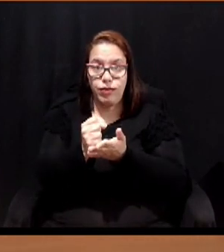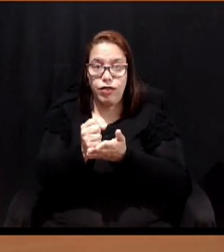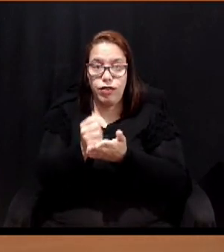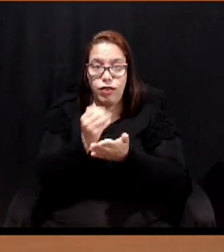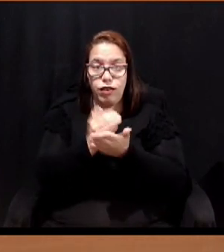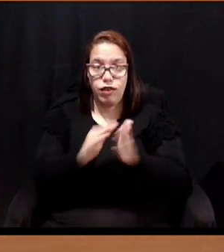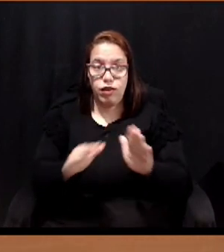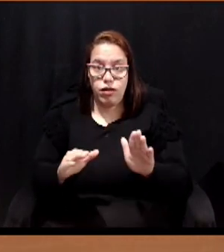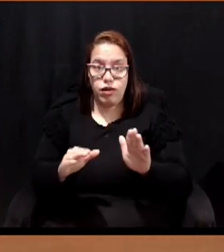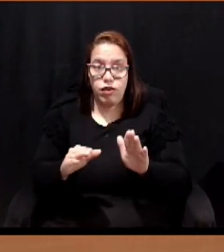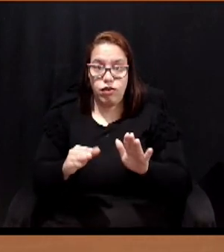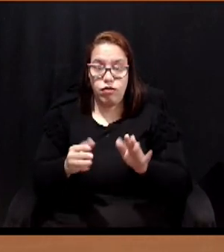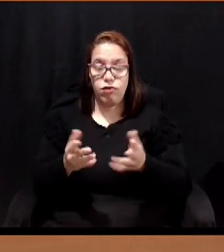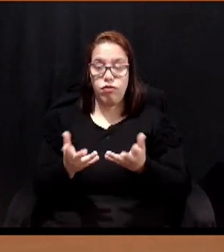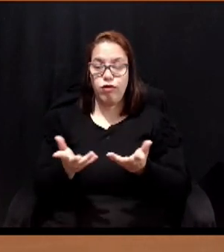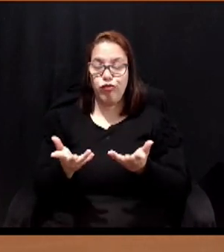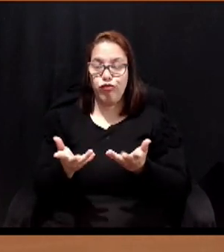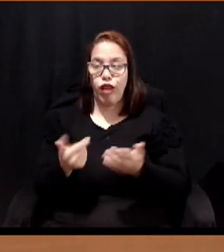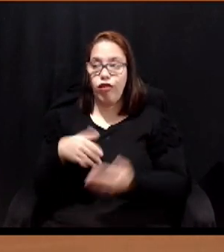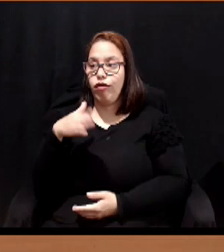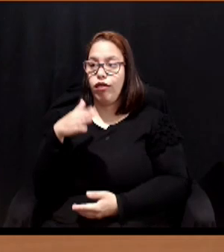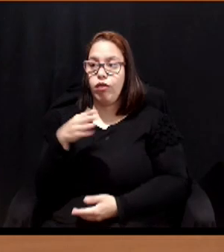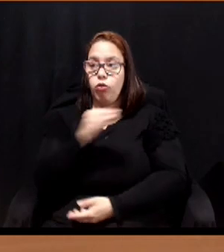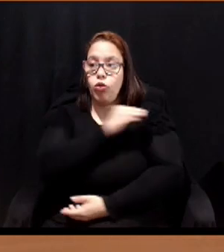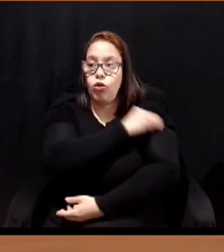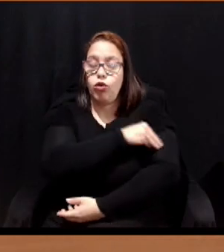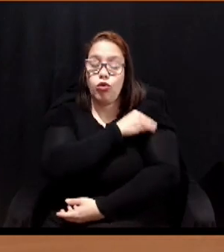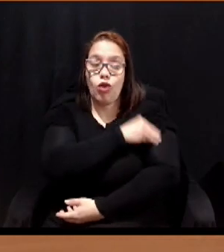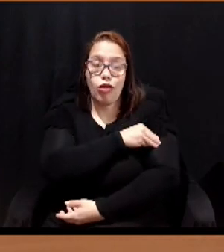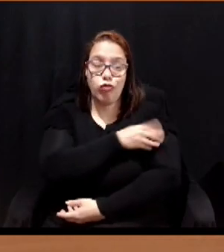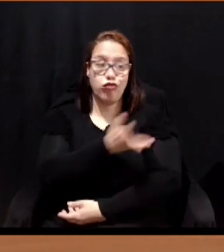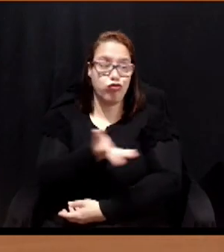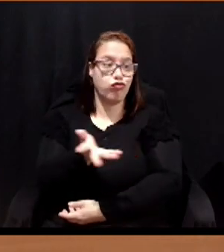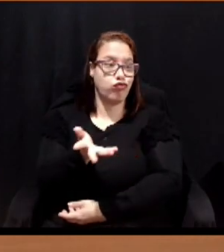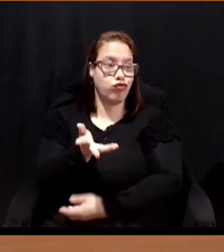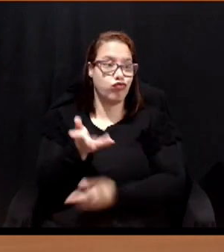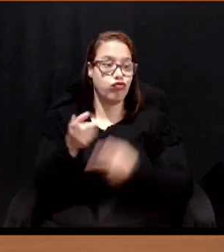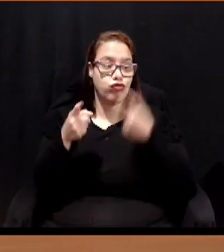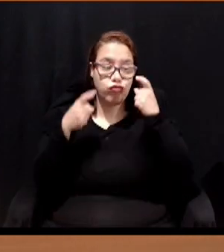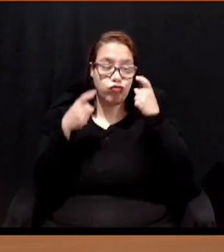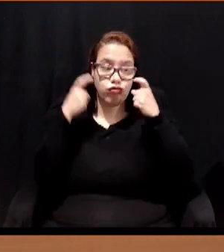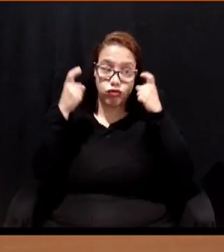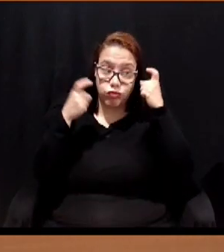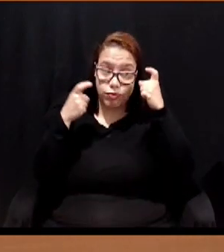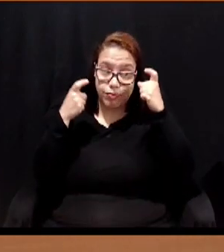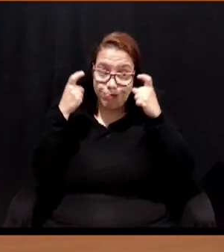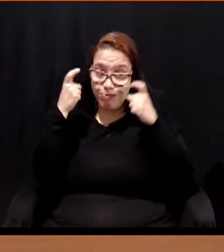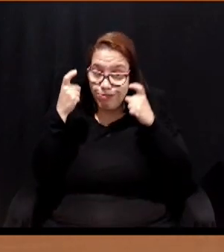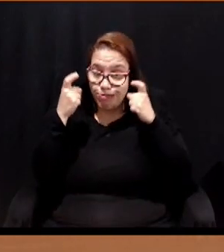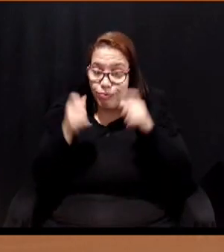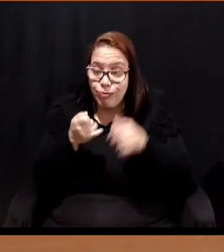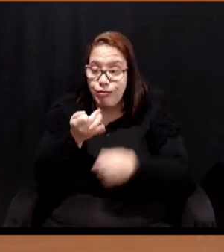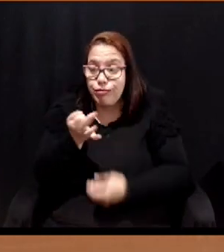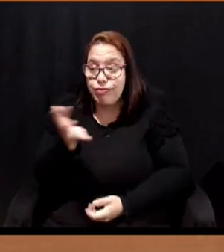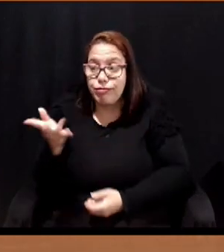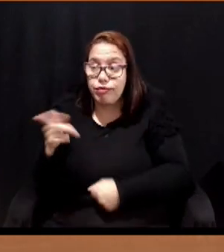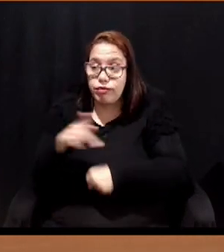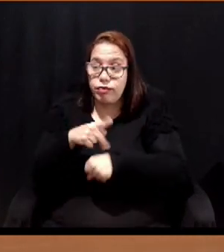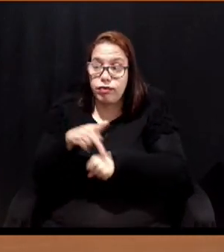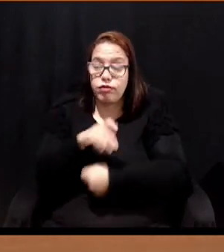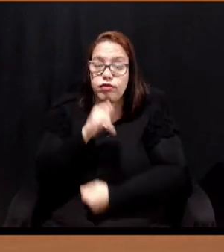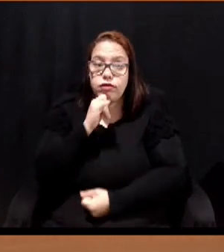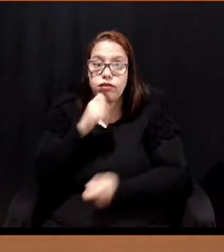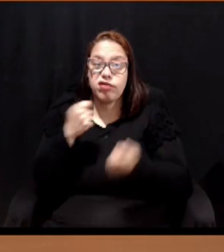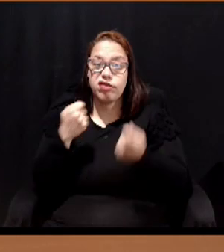álcool. Quer dizer, e a Câmara tem uma preocupação muito grande. Quais são os países, por exemplo, que necessitam